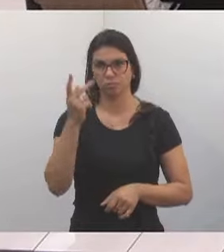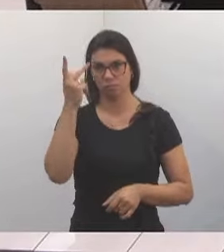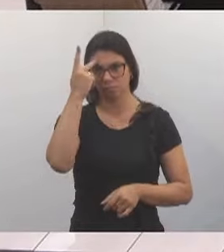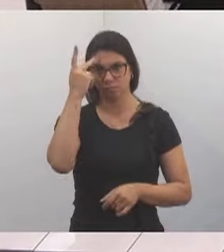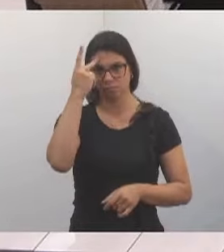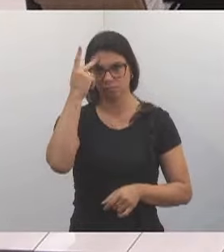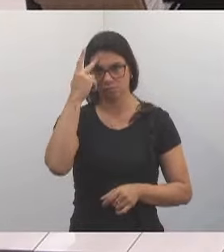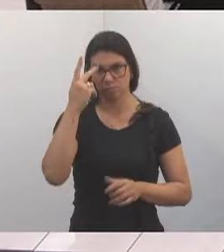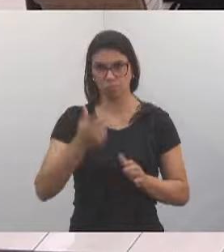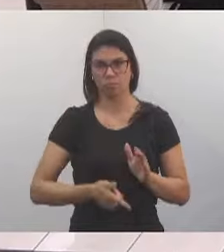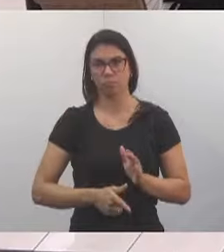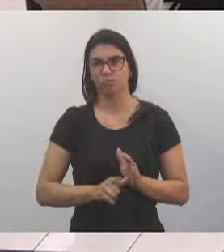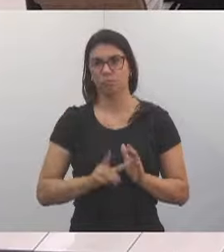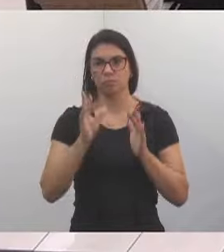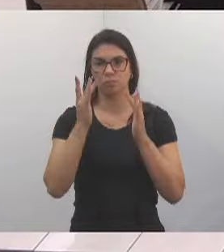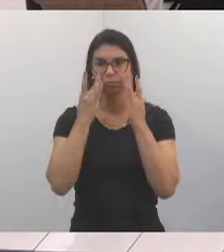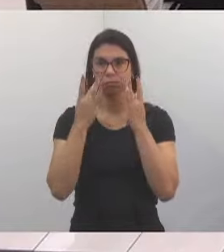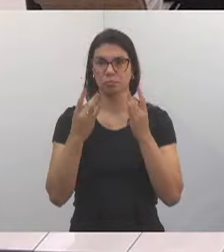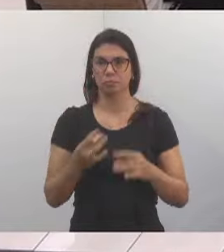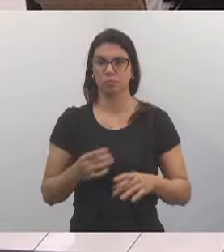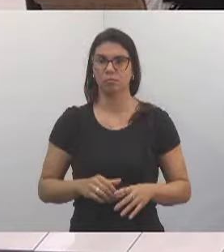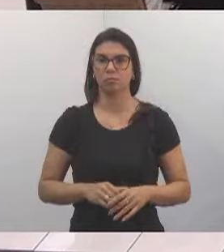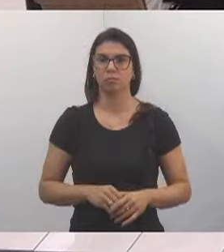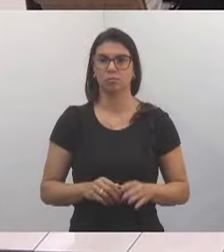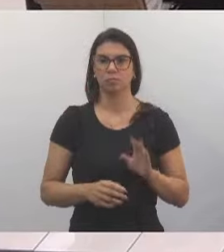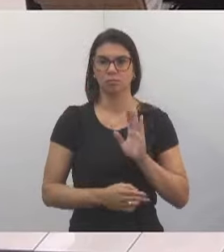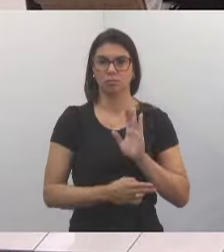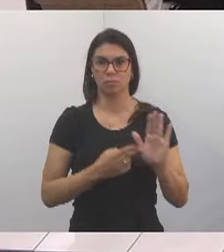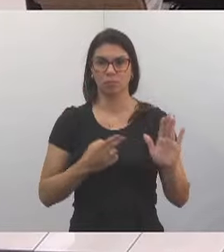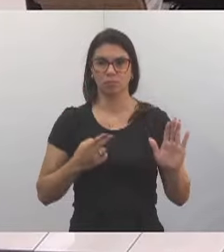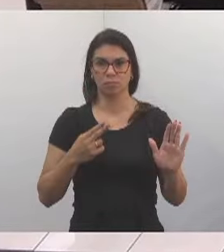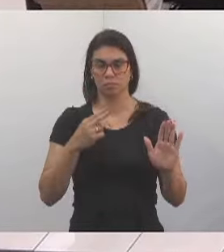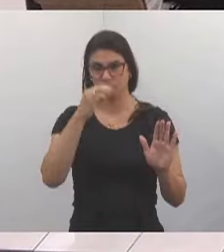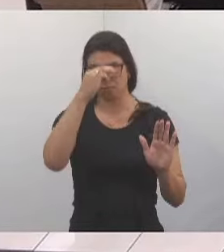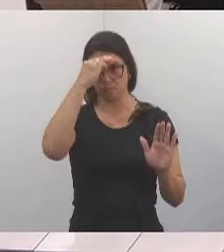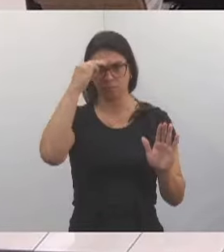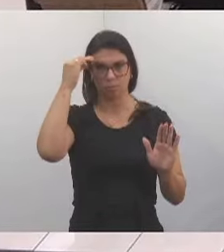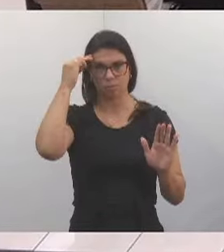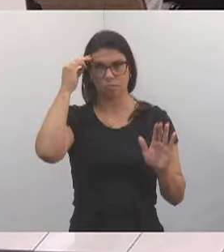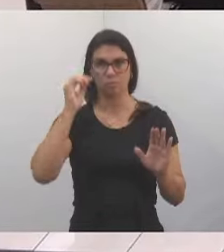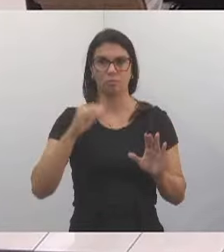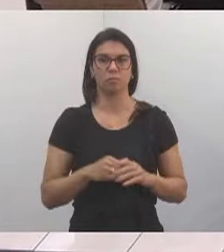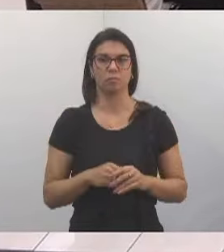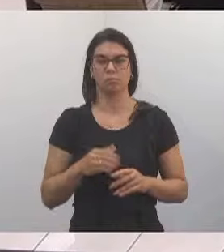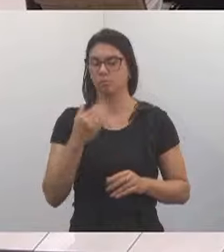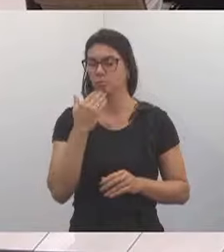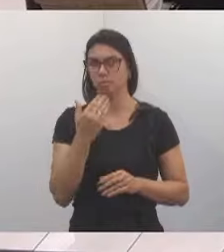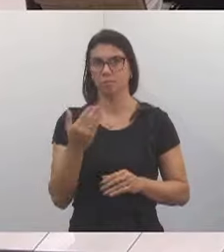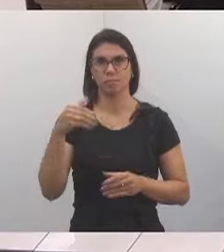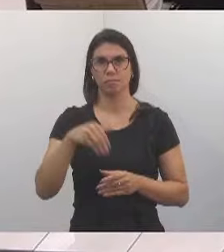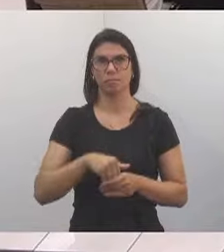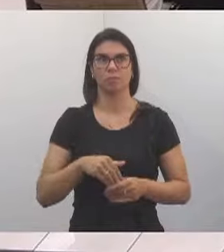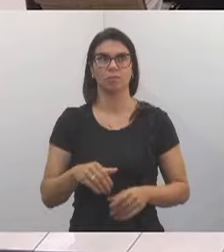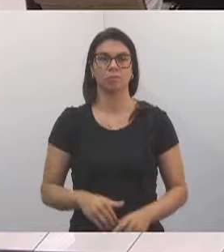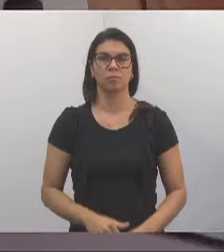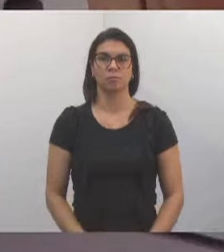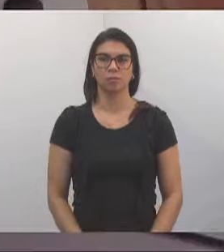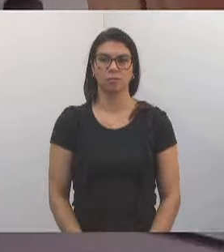antecipando o agradecimento pela atenção dispensada. A autoria, vereadora Maria Amélia, não foi pedido